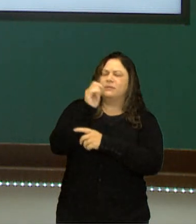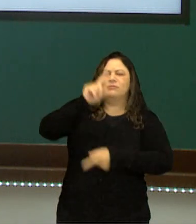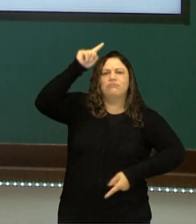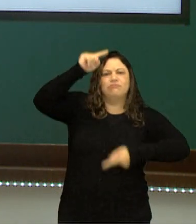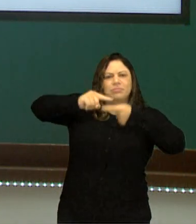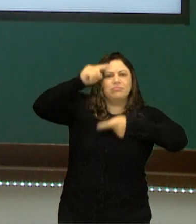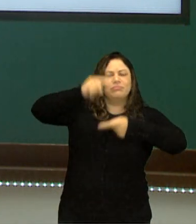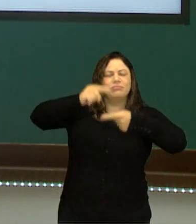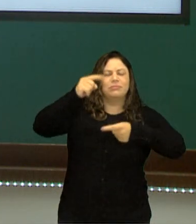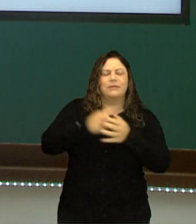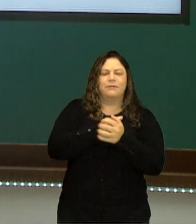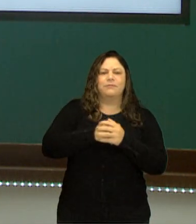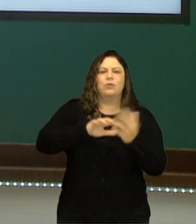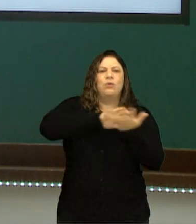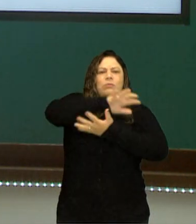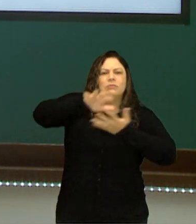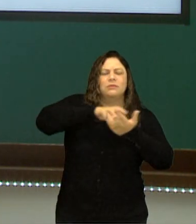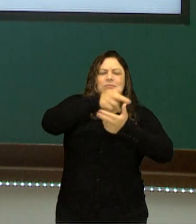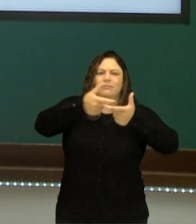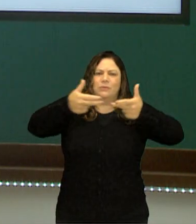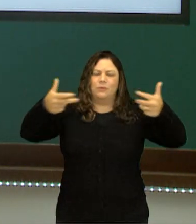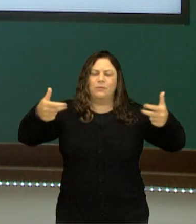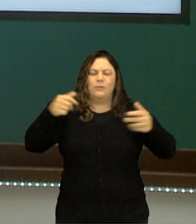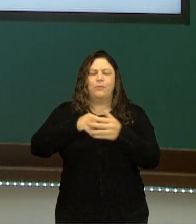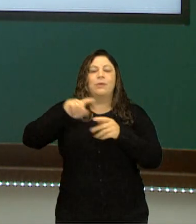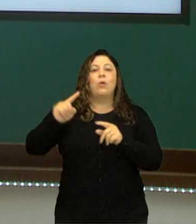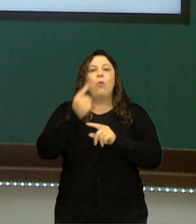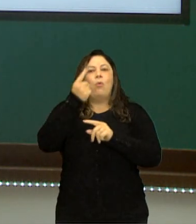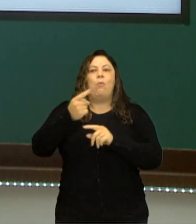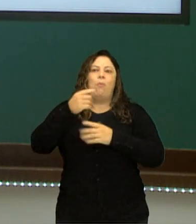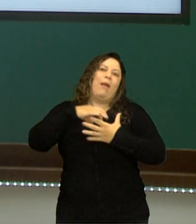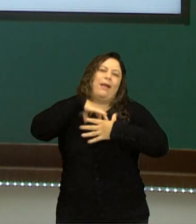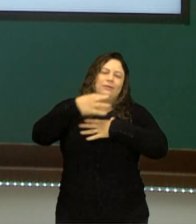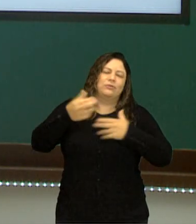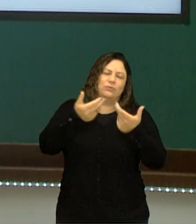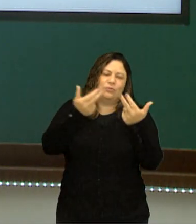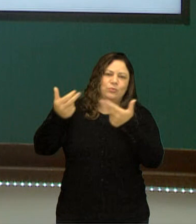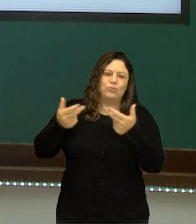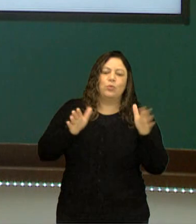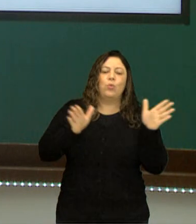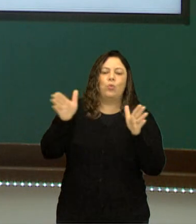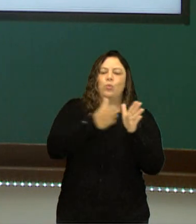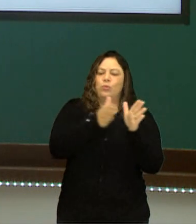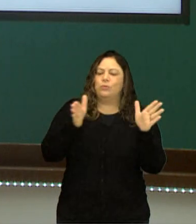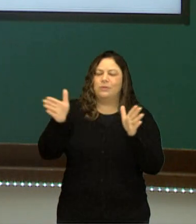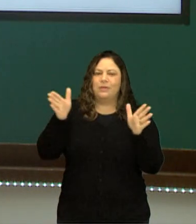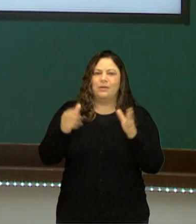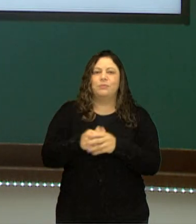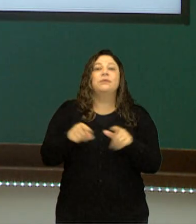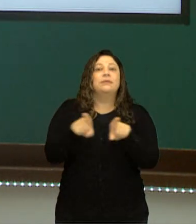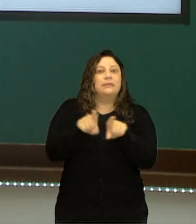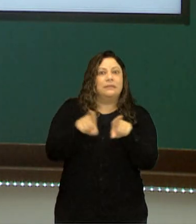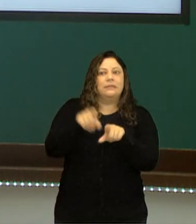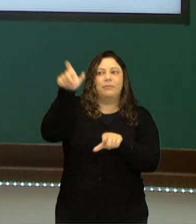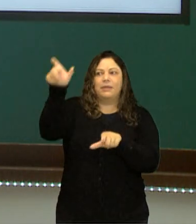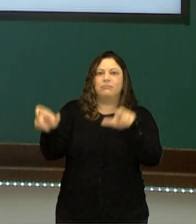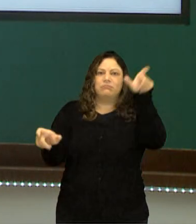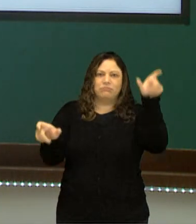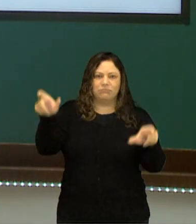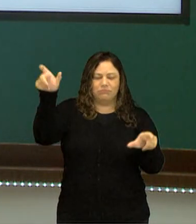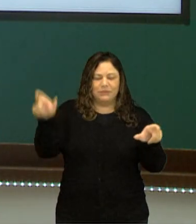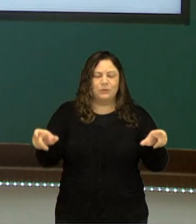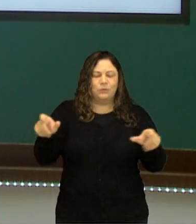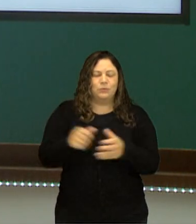ação, com um espaço limitado a um ambiente, unidade de tempo e um número restrito de personagens.